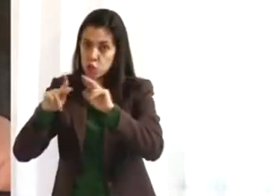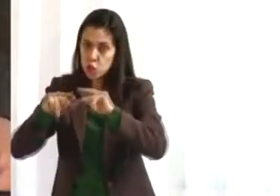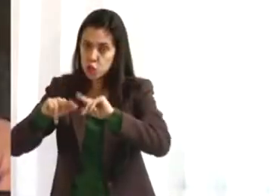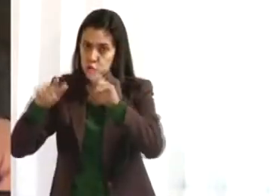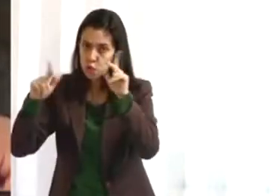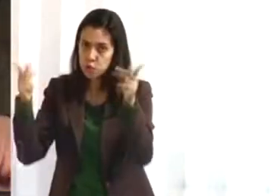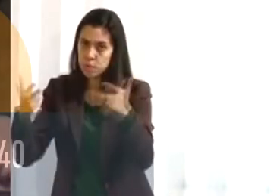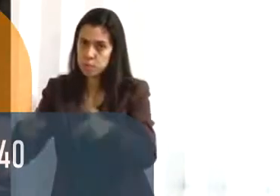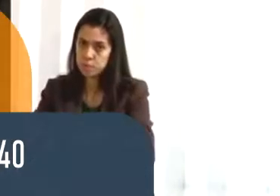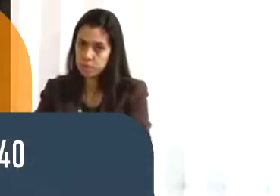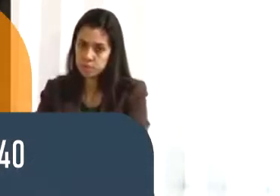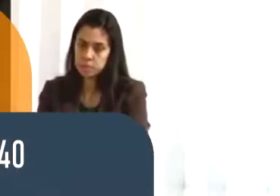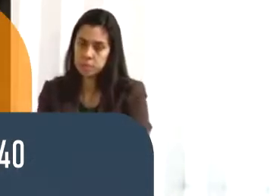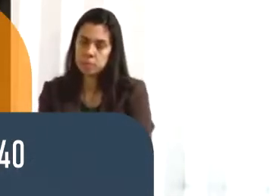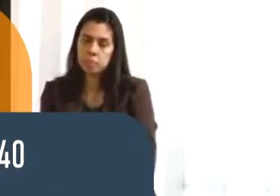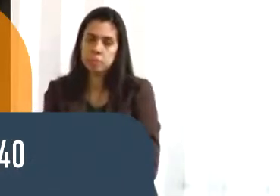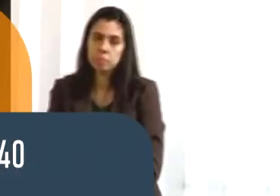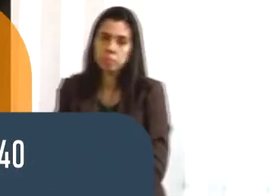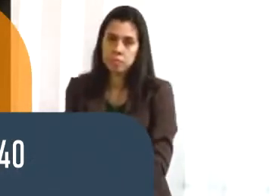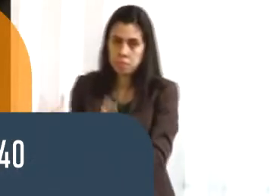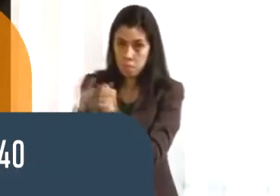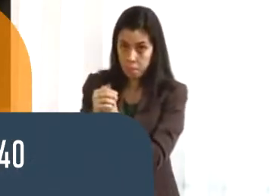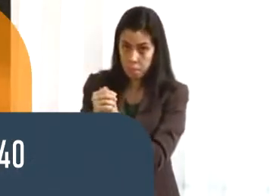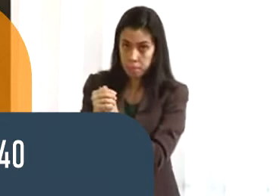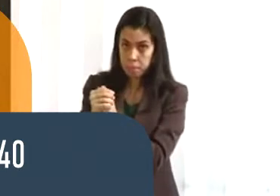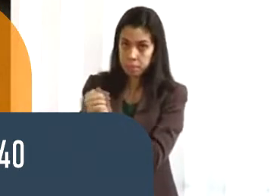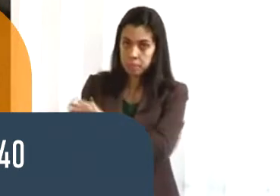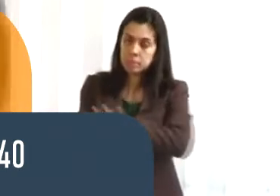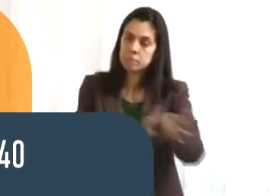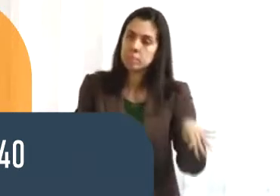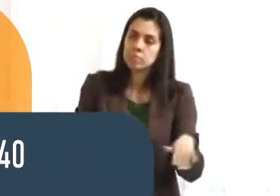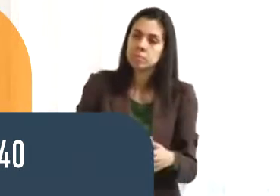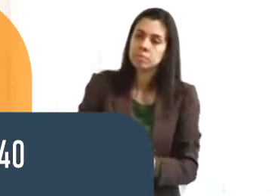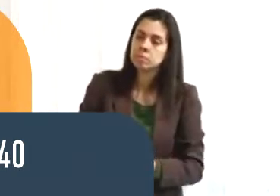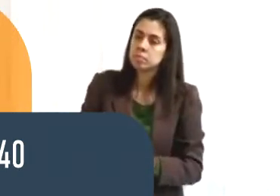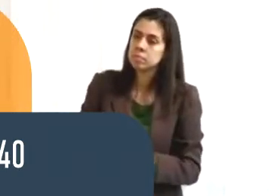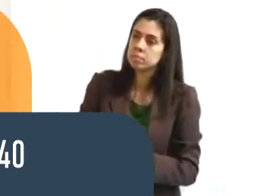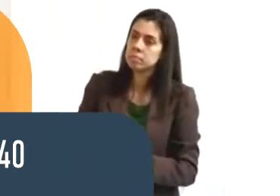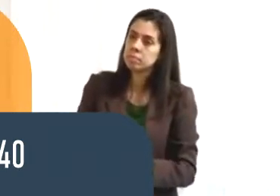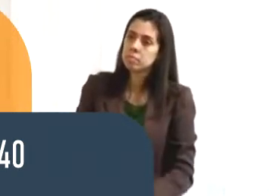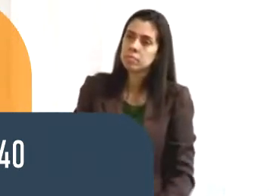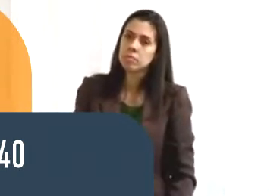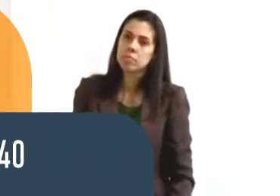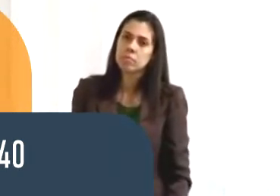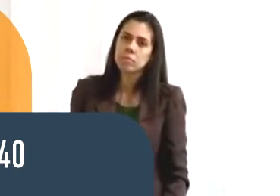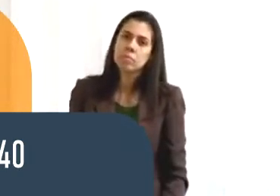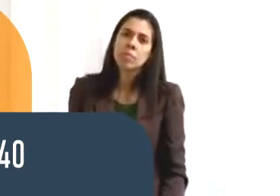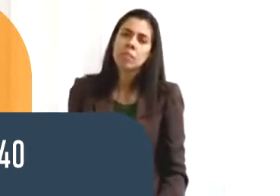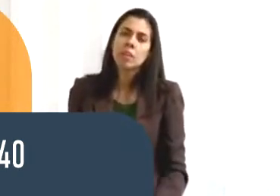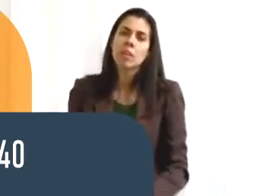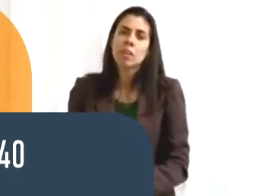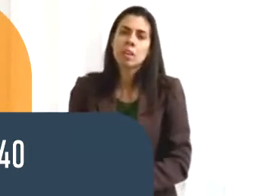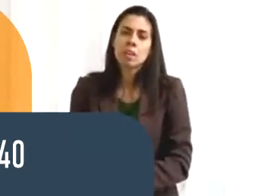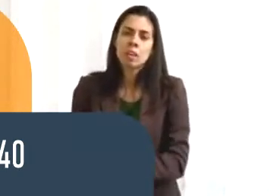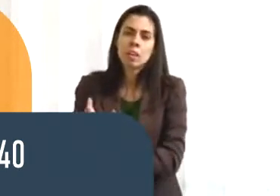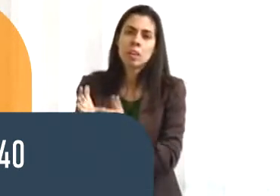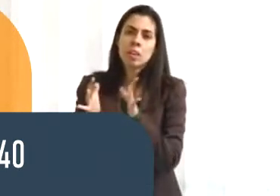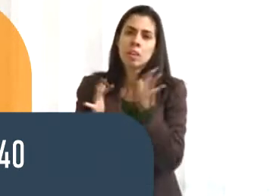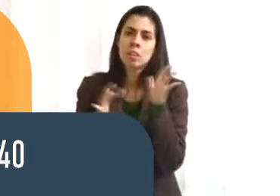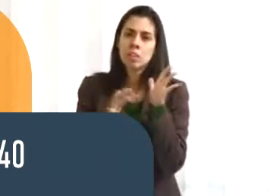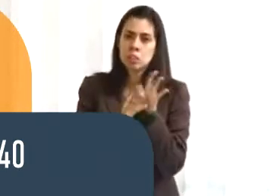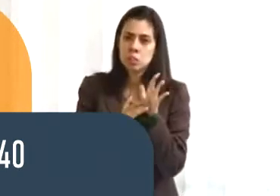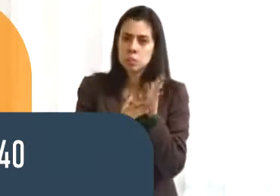na grande comissão, antes de ser elevado às alturas, dando as últimas instruções aos seus apóstolos, discípulos,